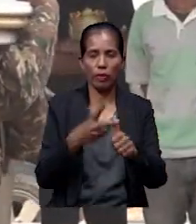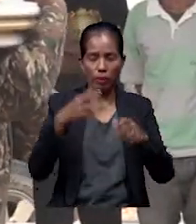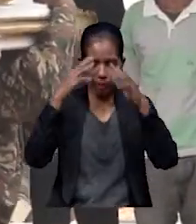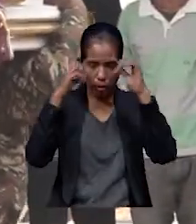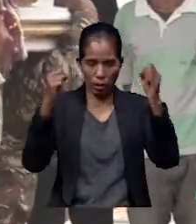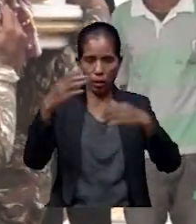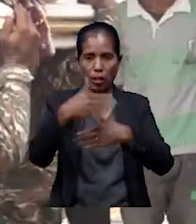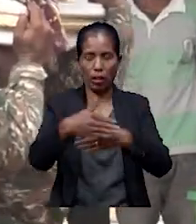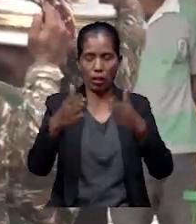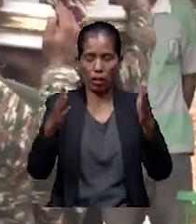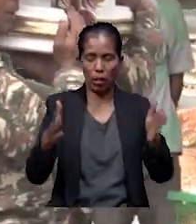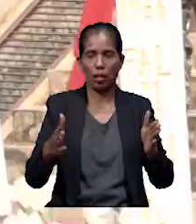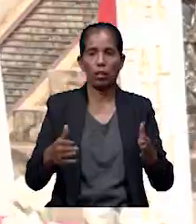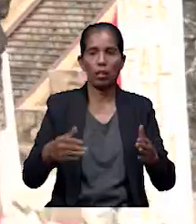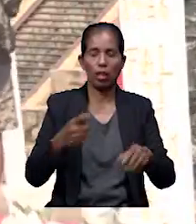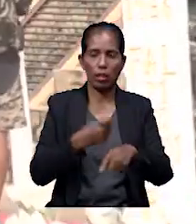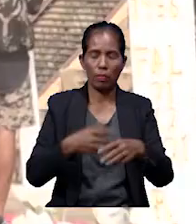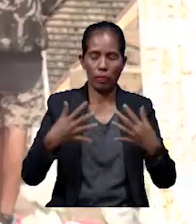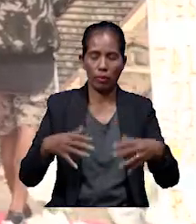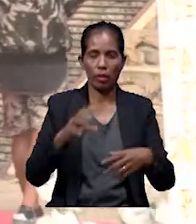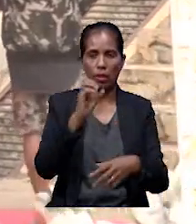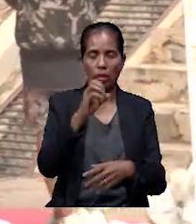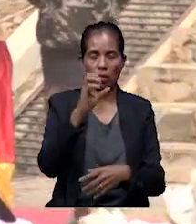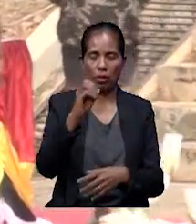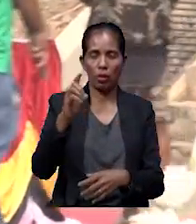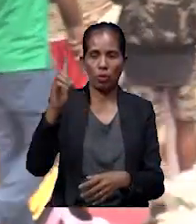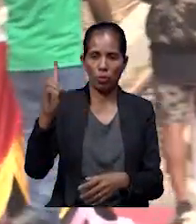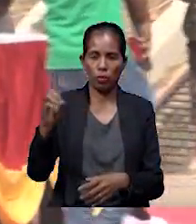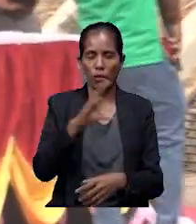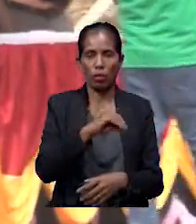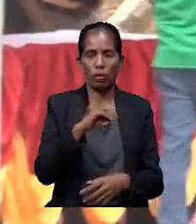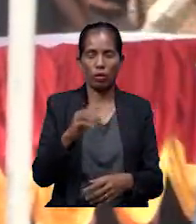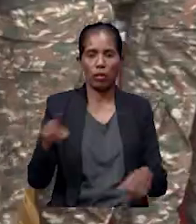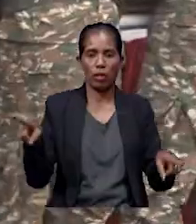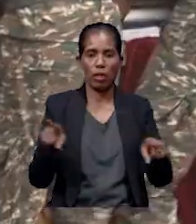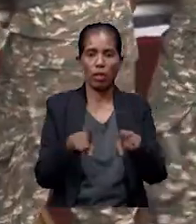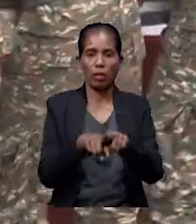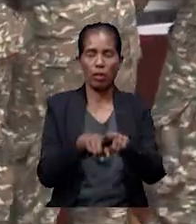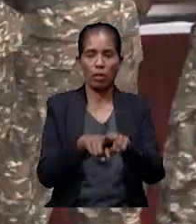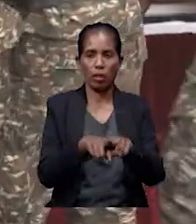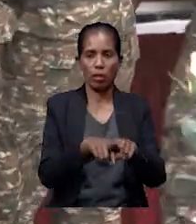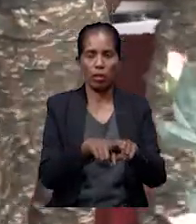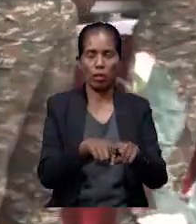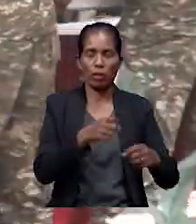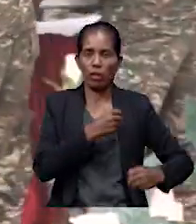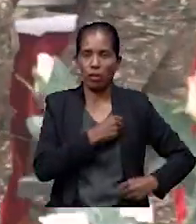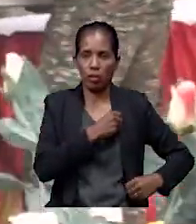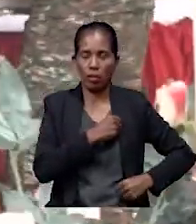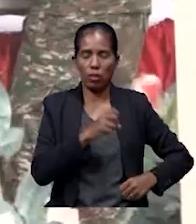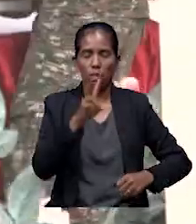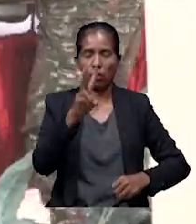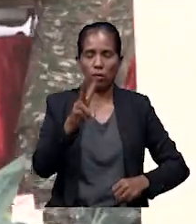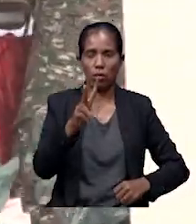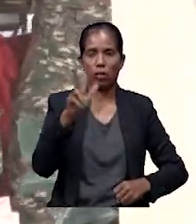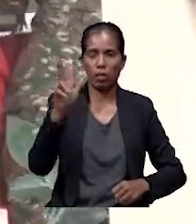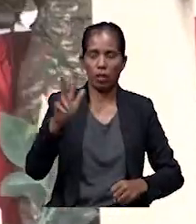Clandestina Safari Nucleu, dirigente 001, nomas estafeta ligação direita comando da Falentil, Rússia Região 2, no